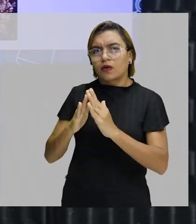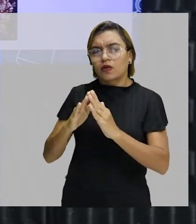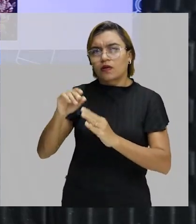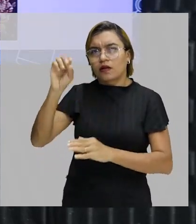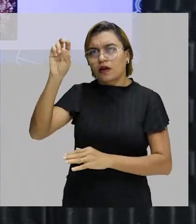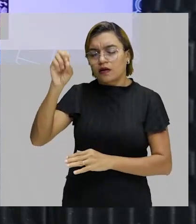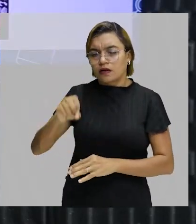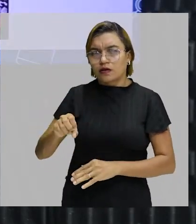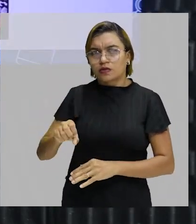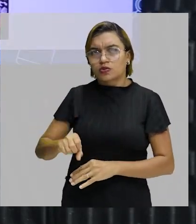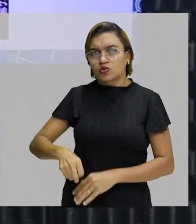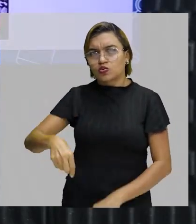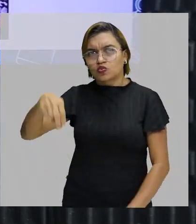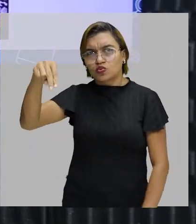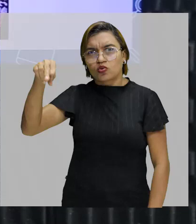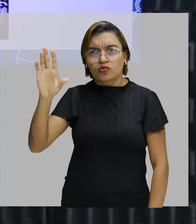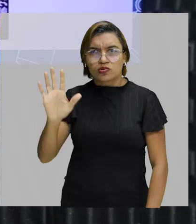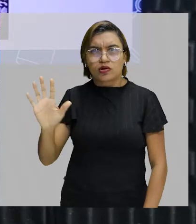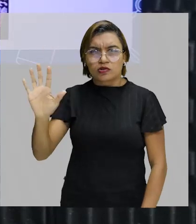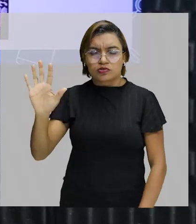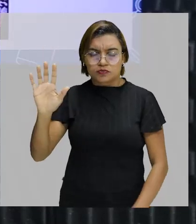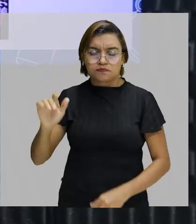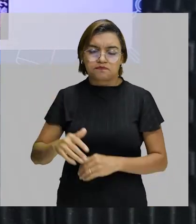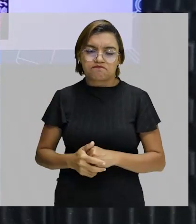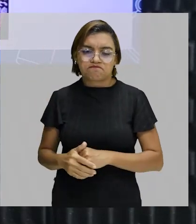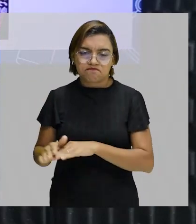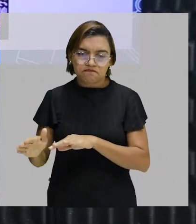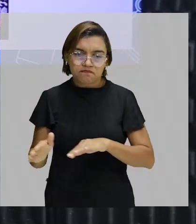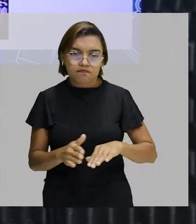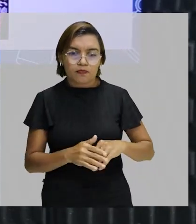seca. O jongo,